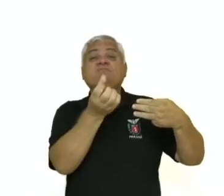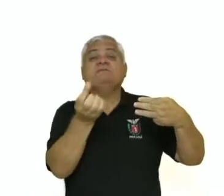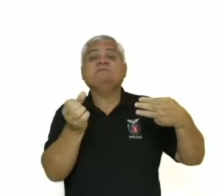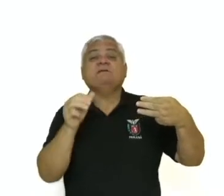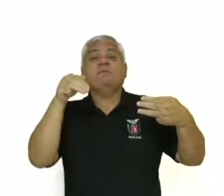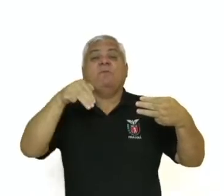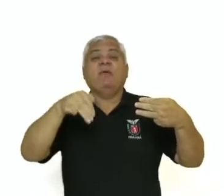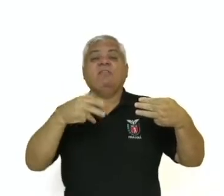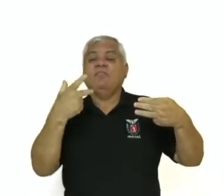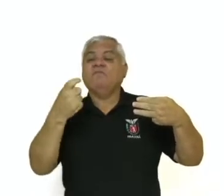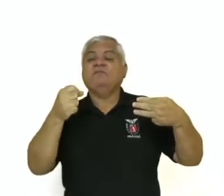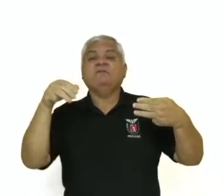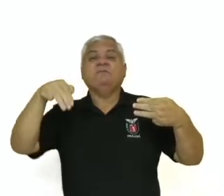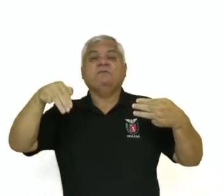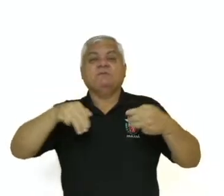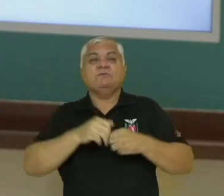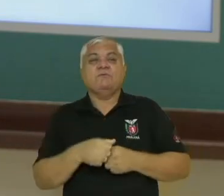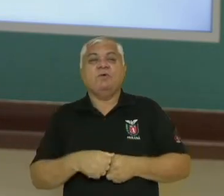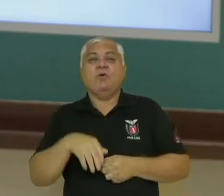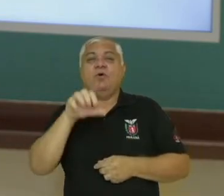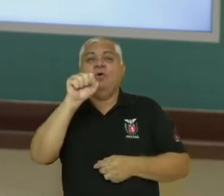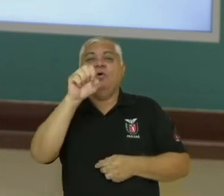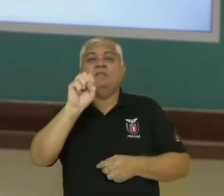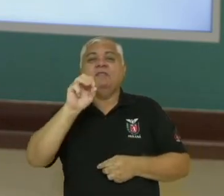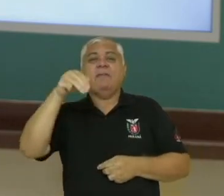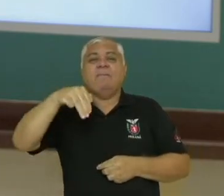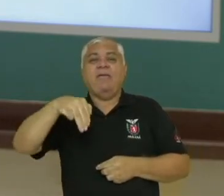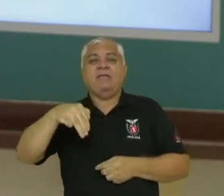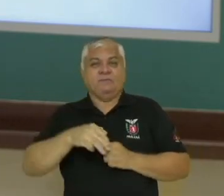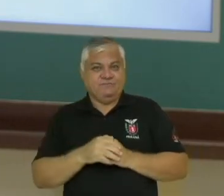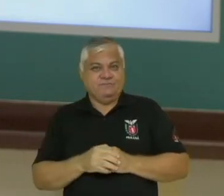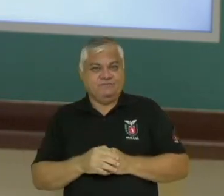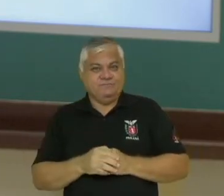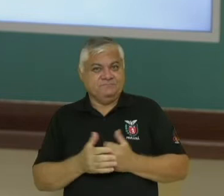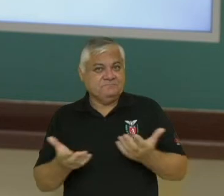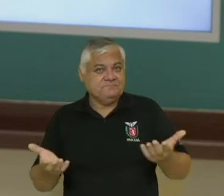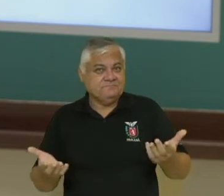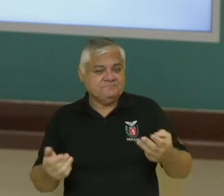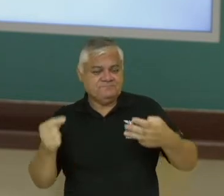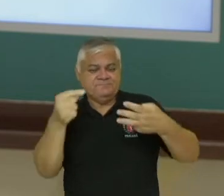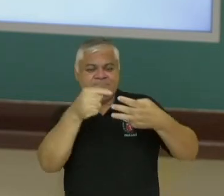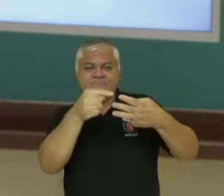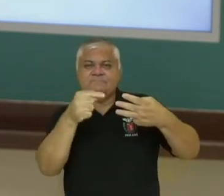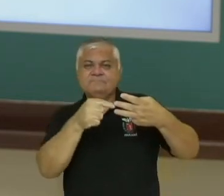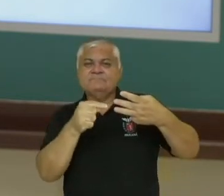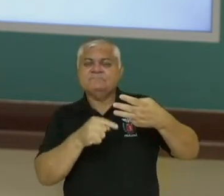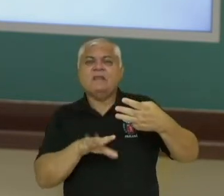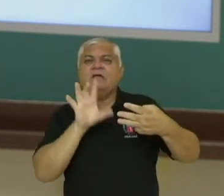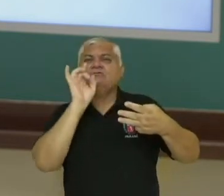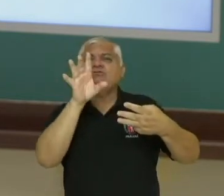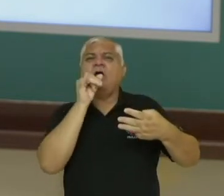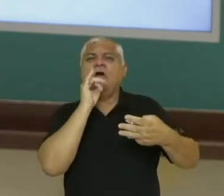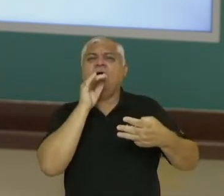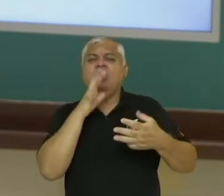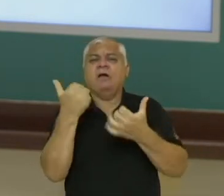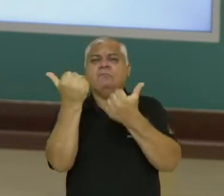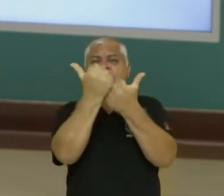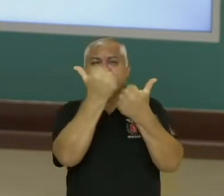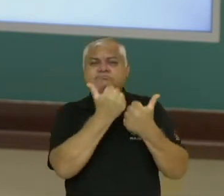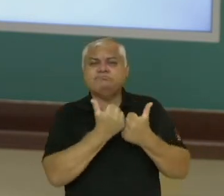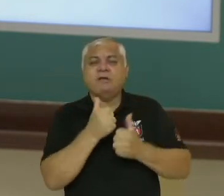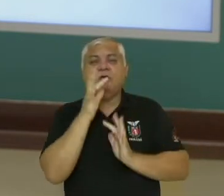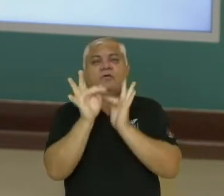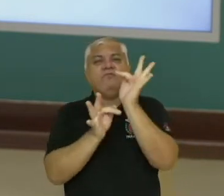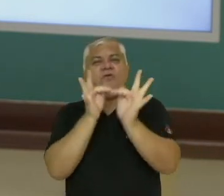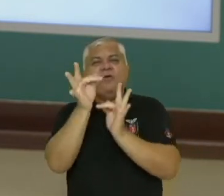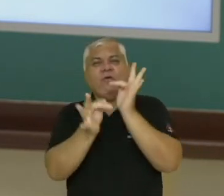minutos. Resposta, 80 metros por minuto. Vejam, né? Se vocês só fizeram a substituição direta